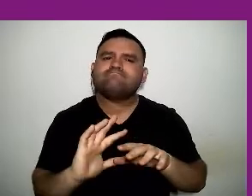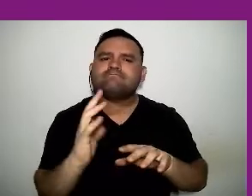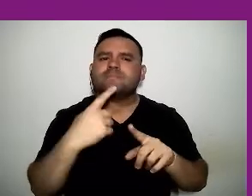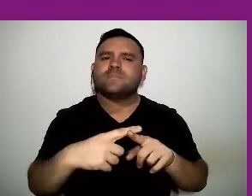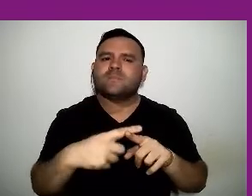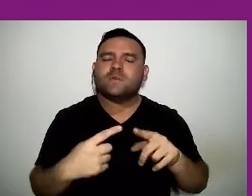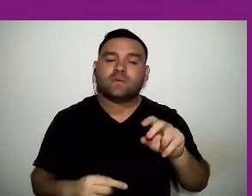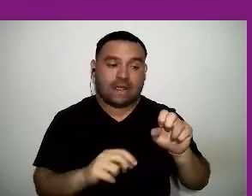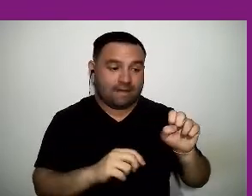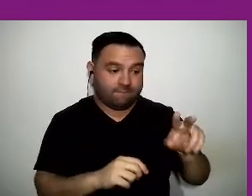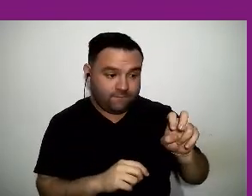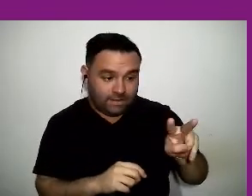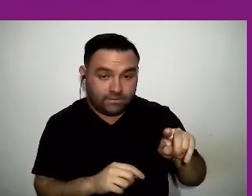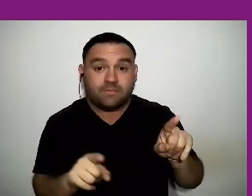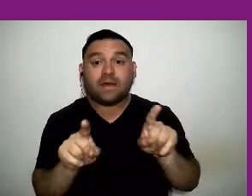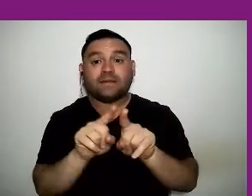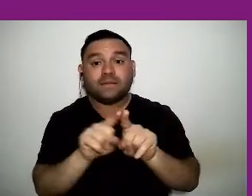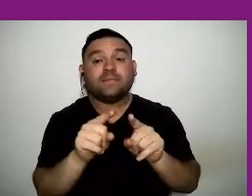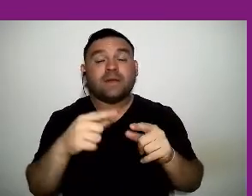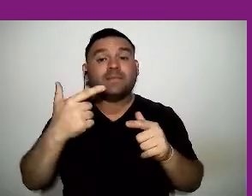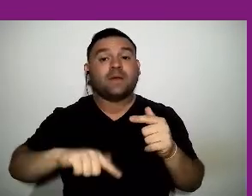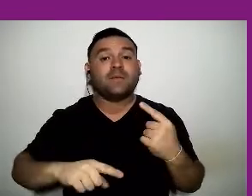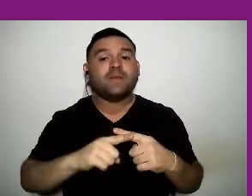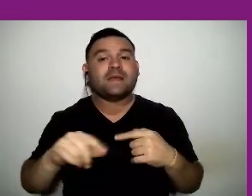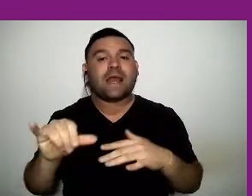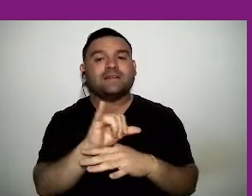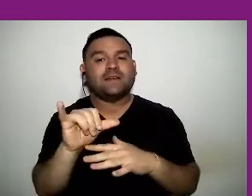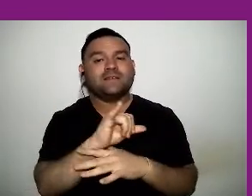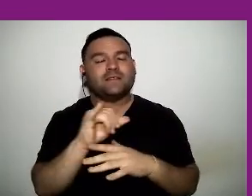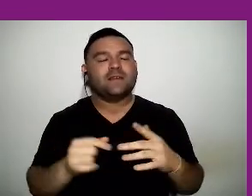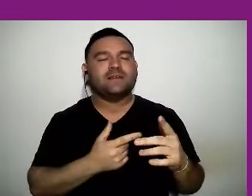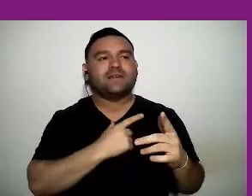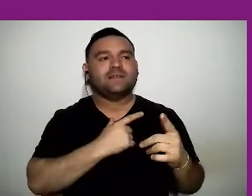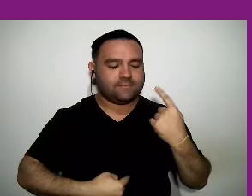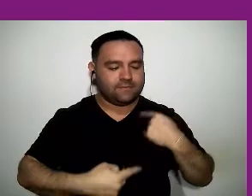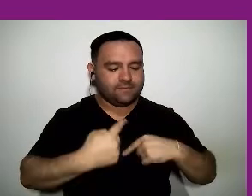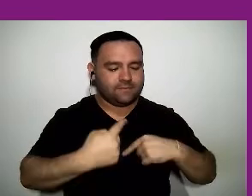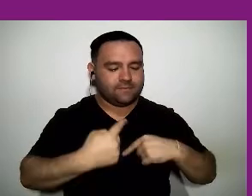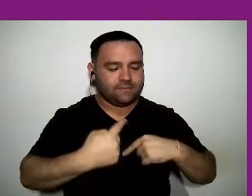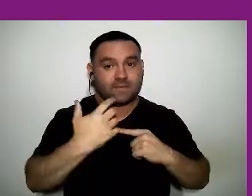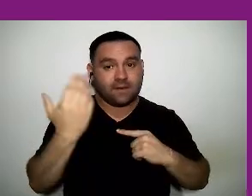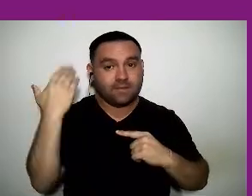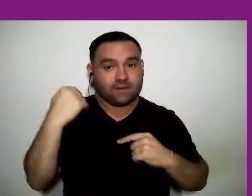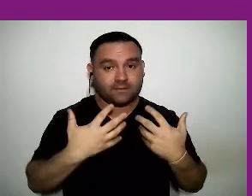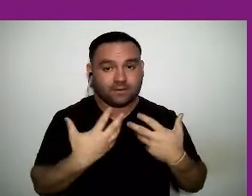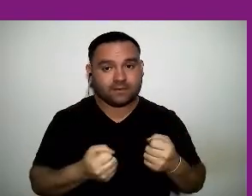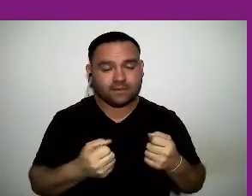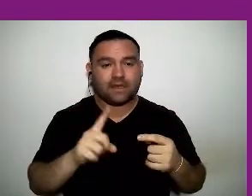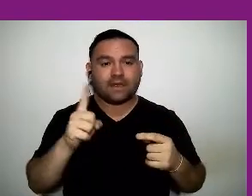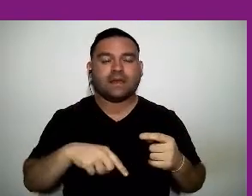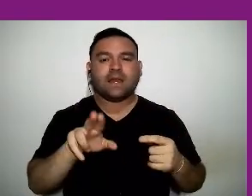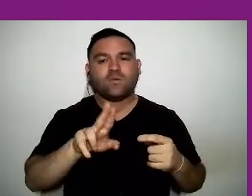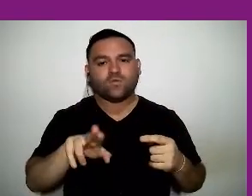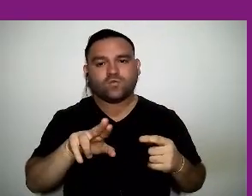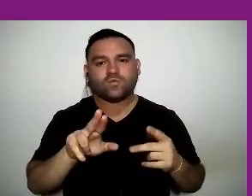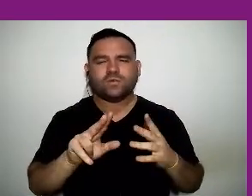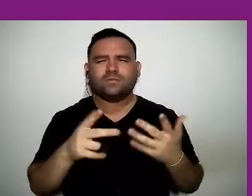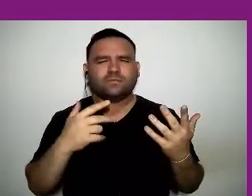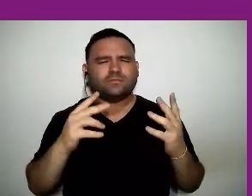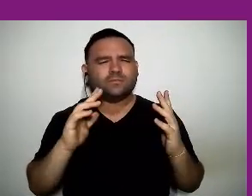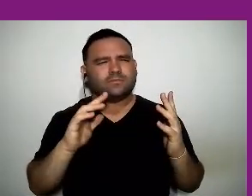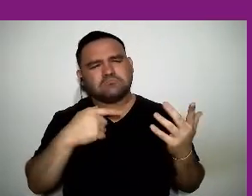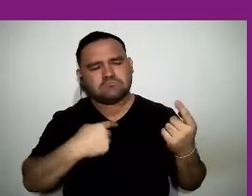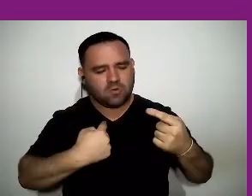só pelo vírus, mas também pela estratégia ventilatória que estava sendo adotada, que era o uso, seja de